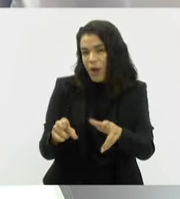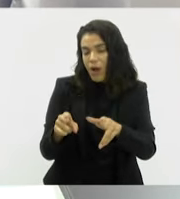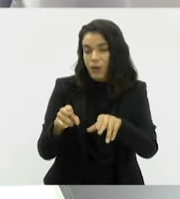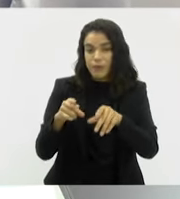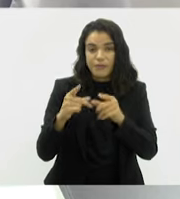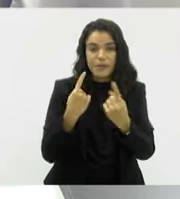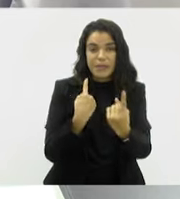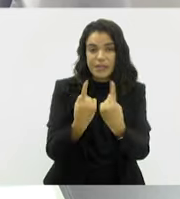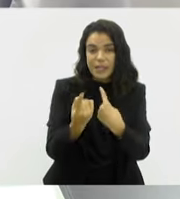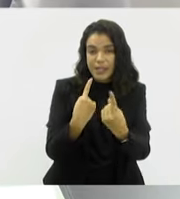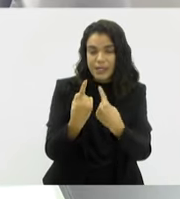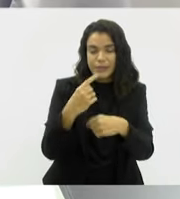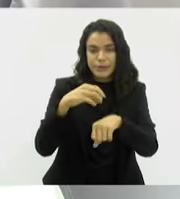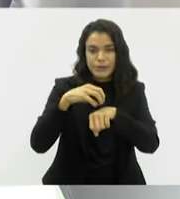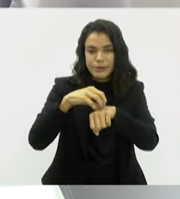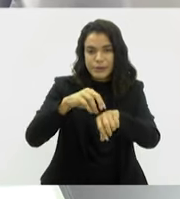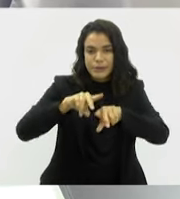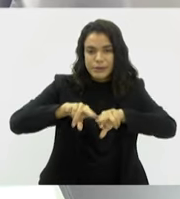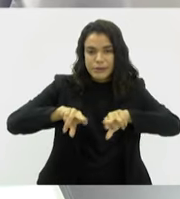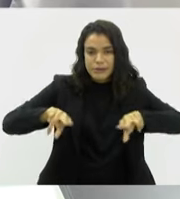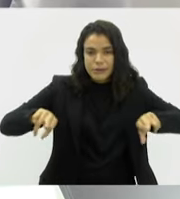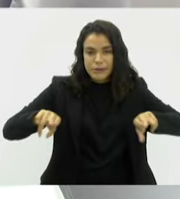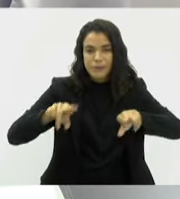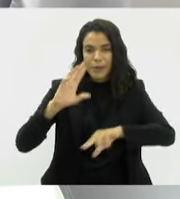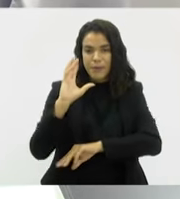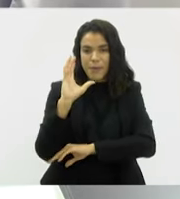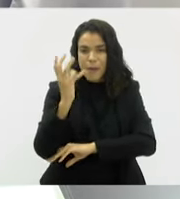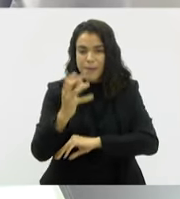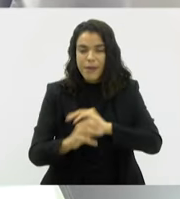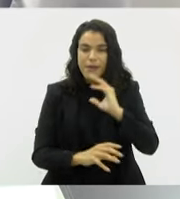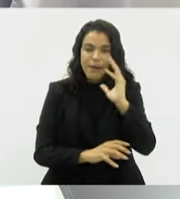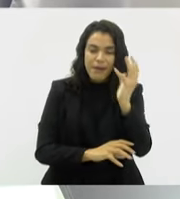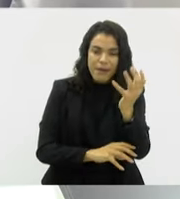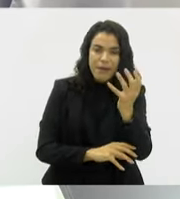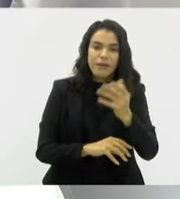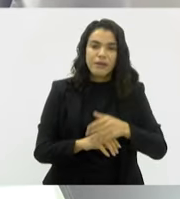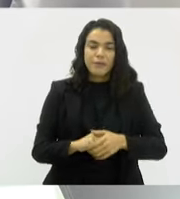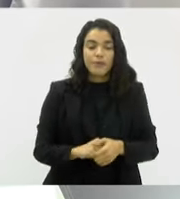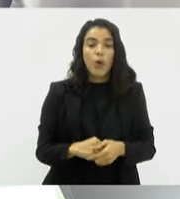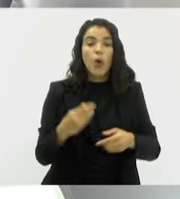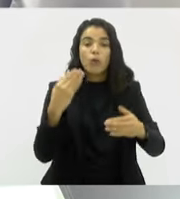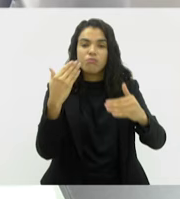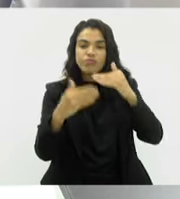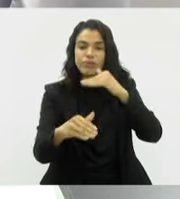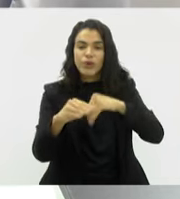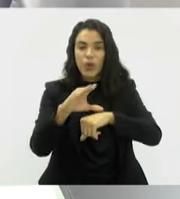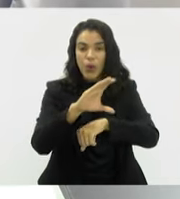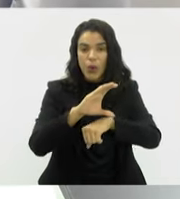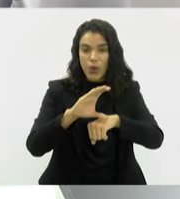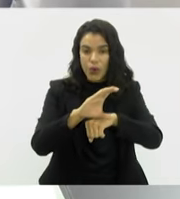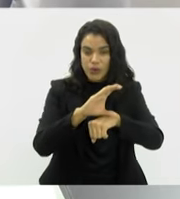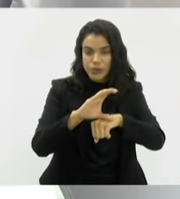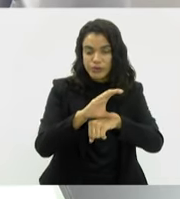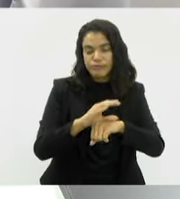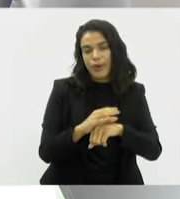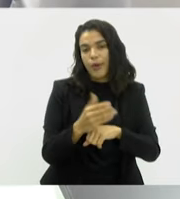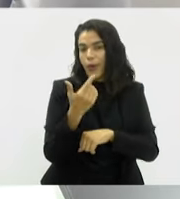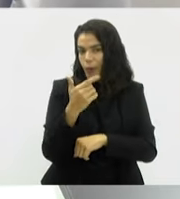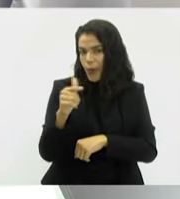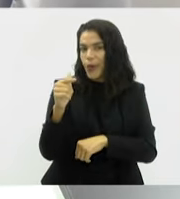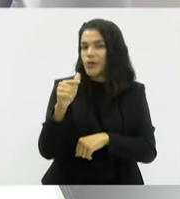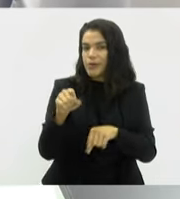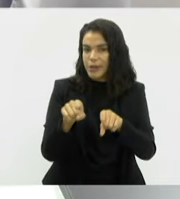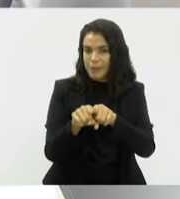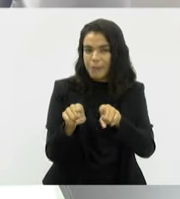trânsito, transporte, meio ambiente, e aí vem uma inconstitucionalidade. Então, é outro fator que é o